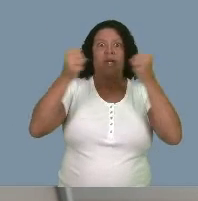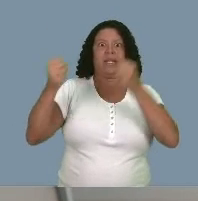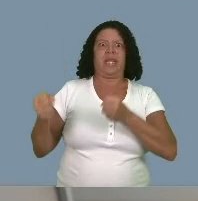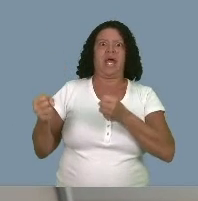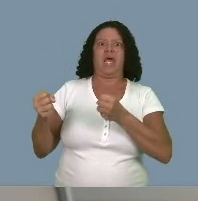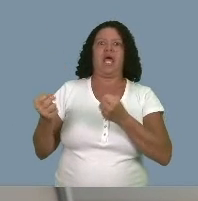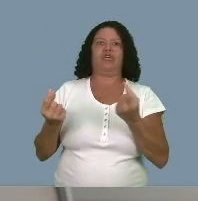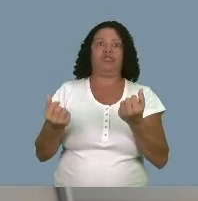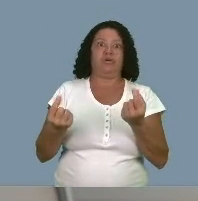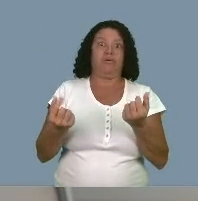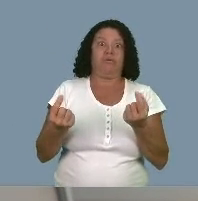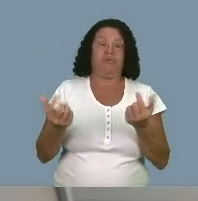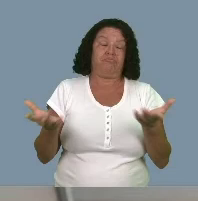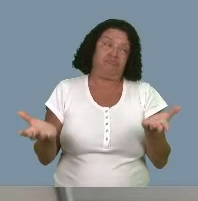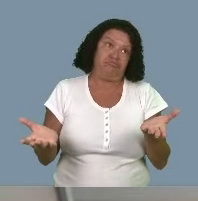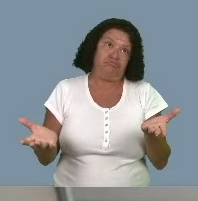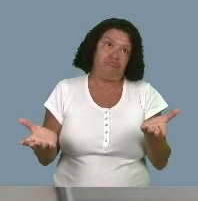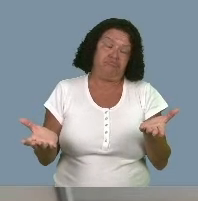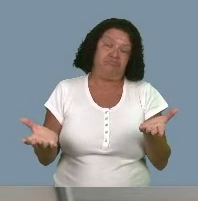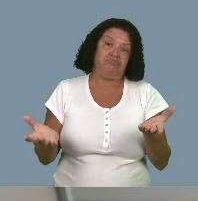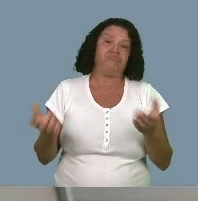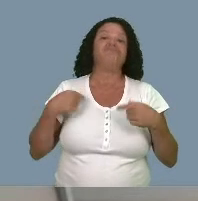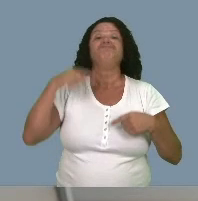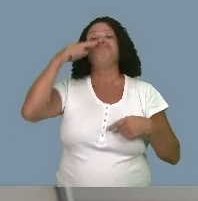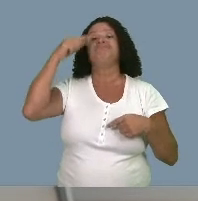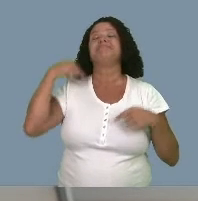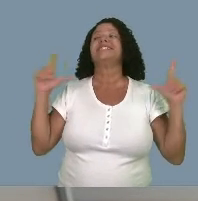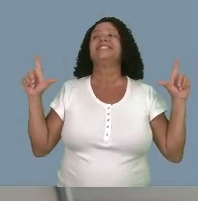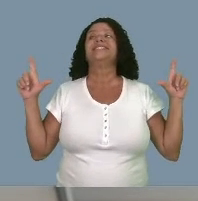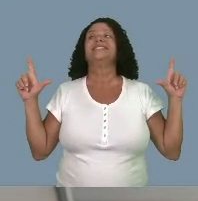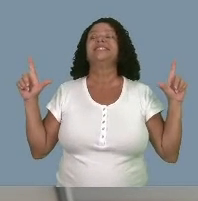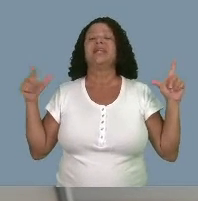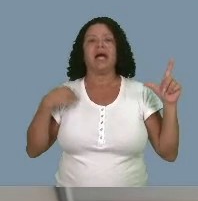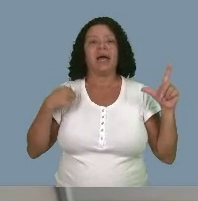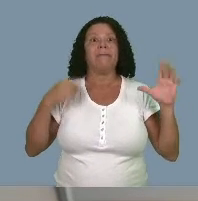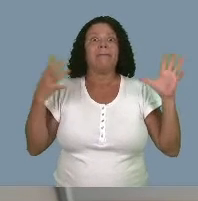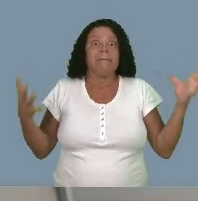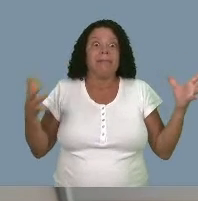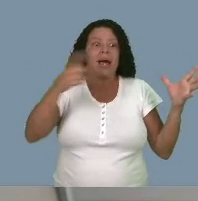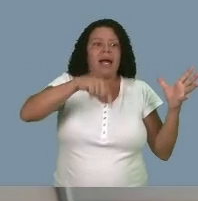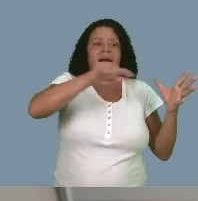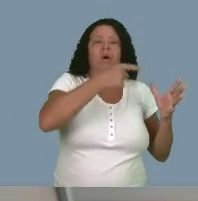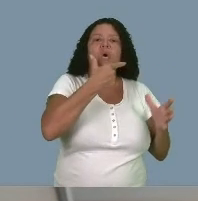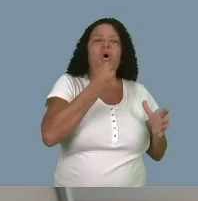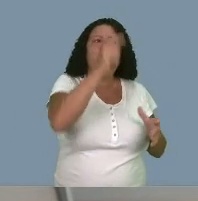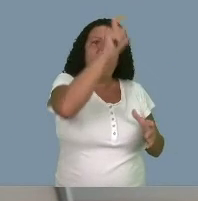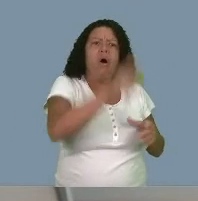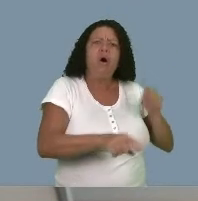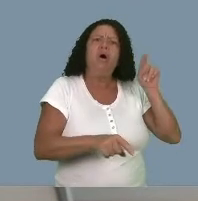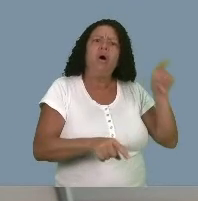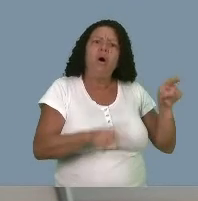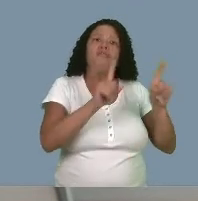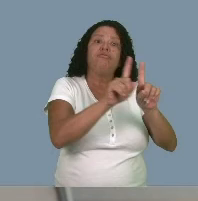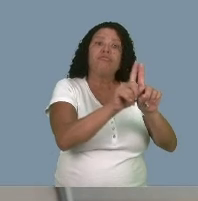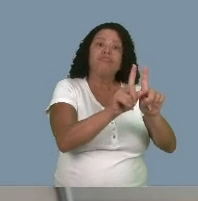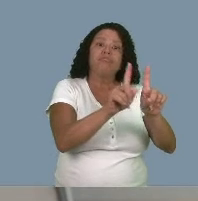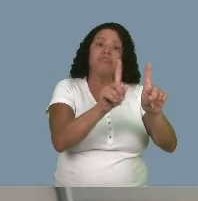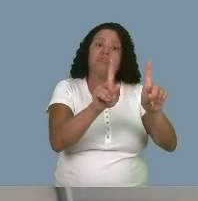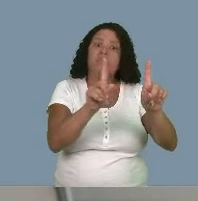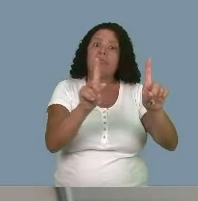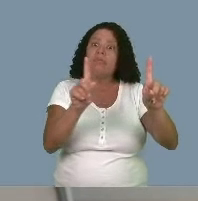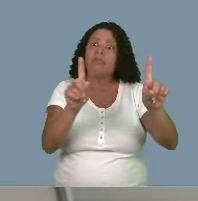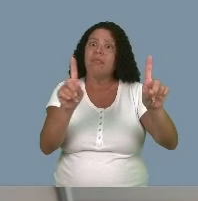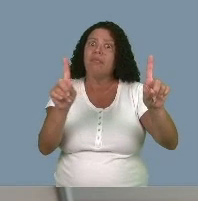pela riqueza, pelo destaque, né? E com isso, o homem ele foi se afastando cada